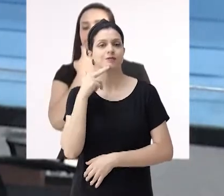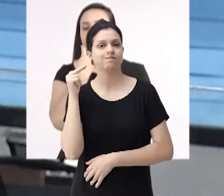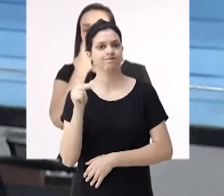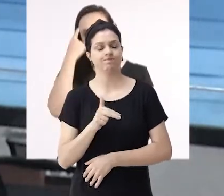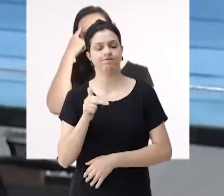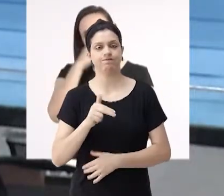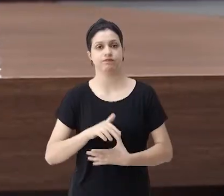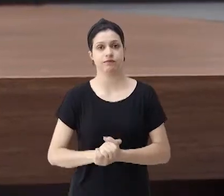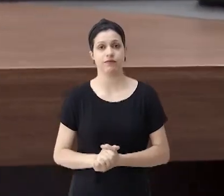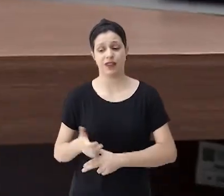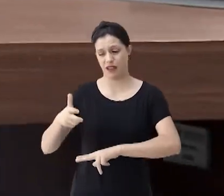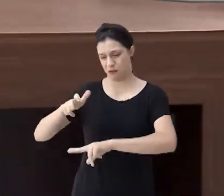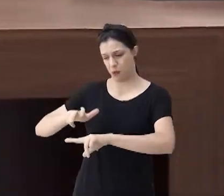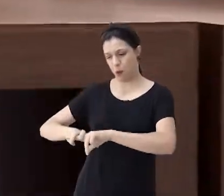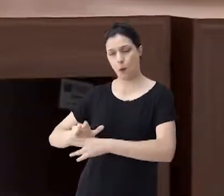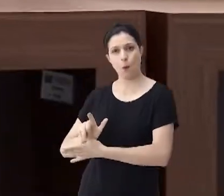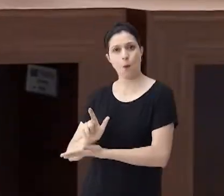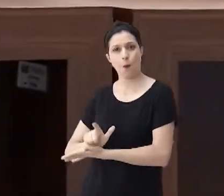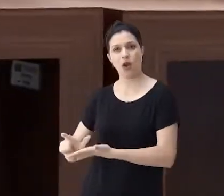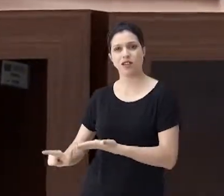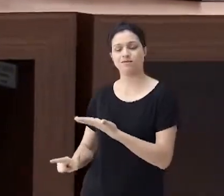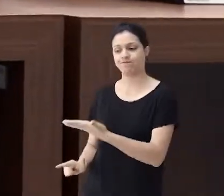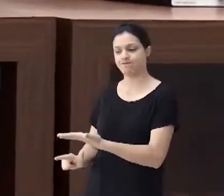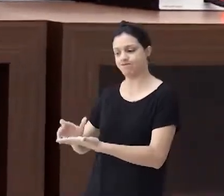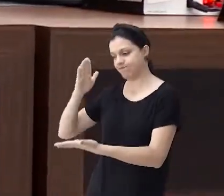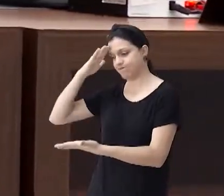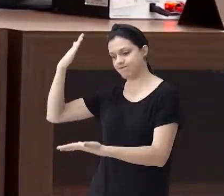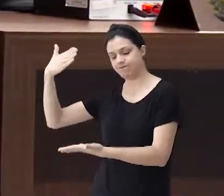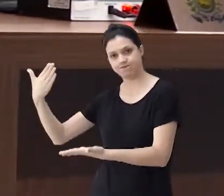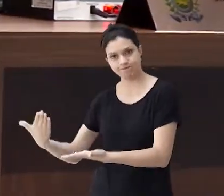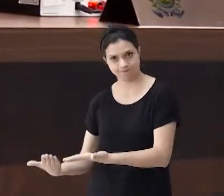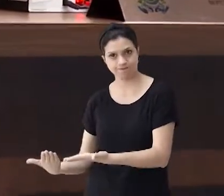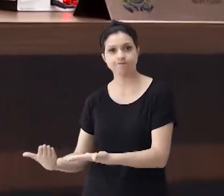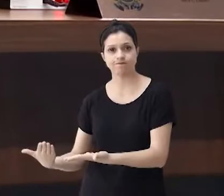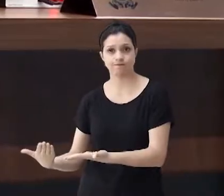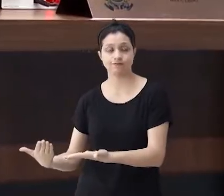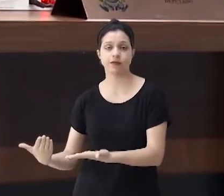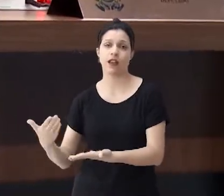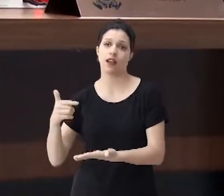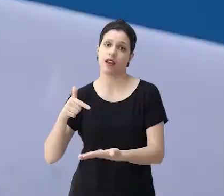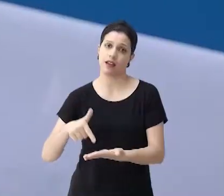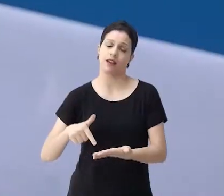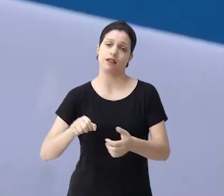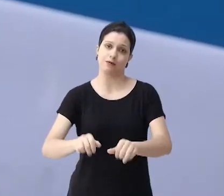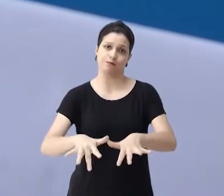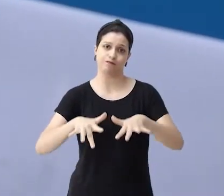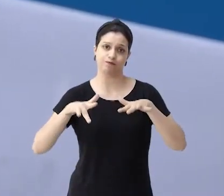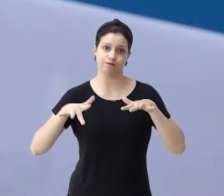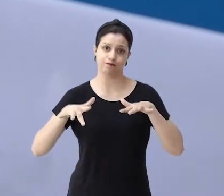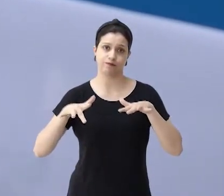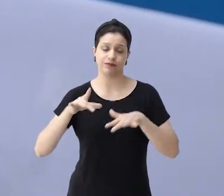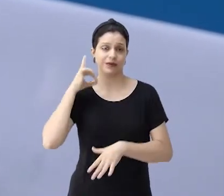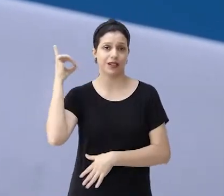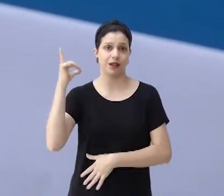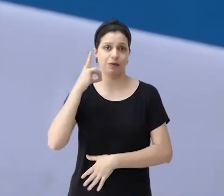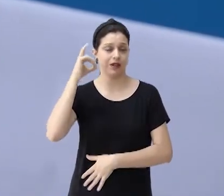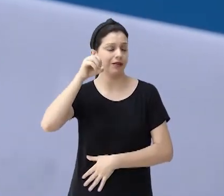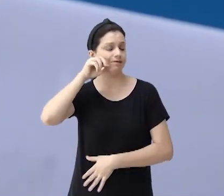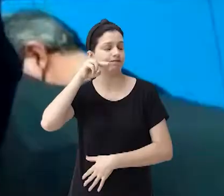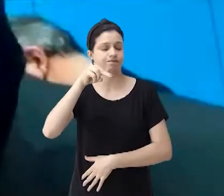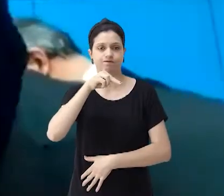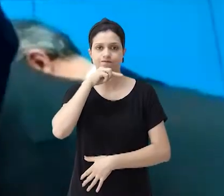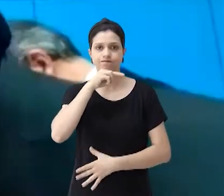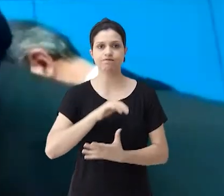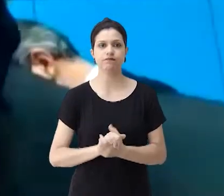de novembro. A cadeira vazia é a homenagem do Parlamento sul-mato-grossense ao deputado estadual Onevan de